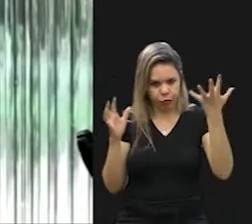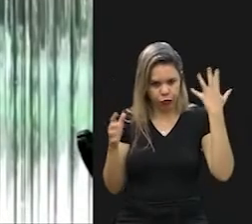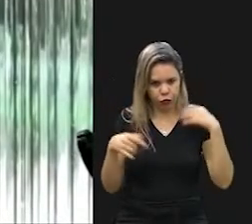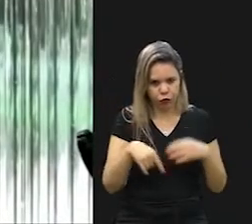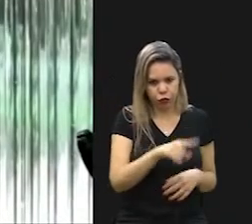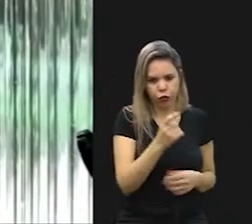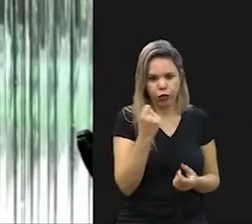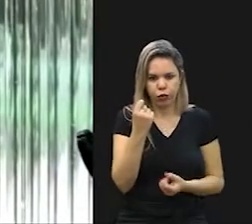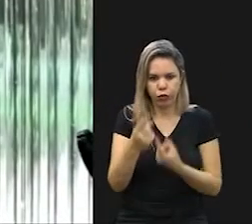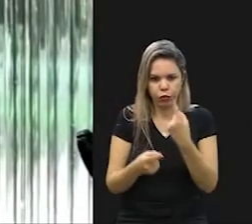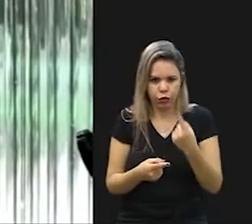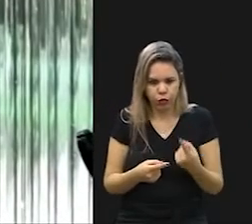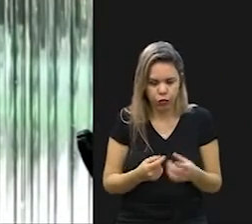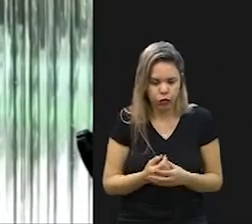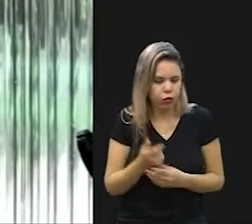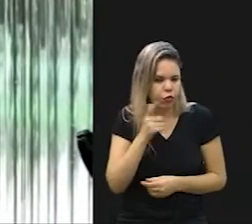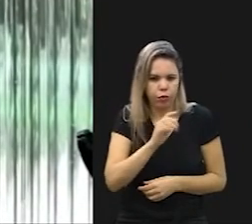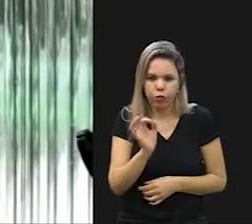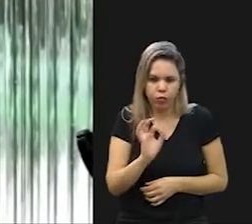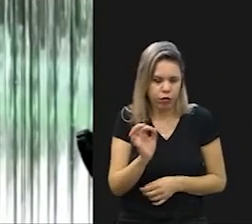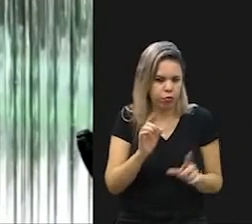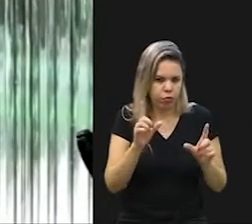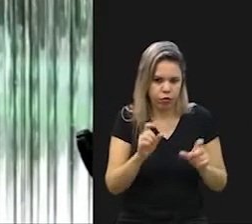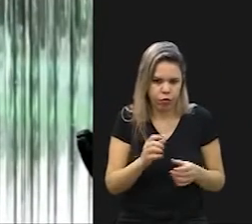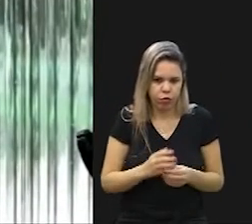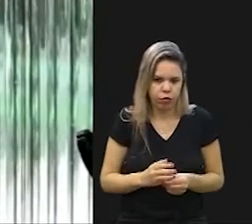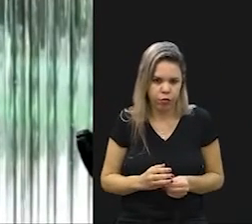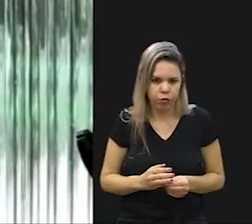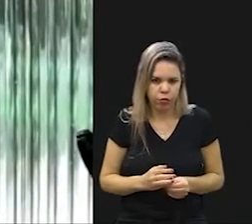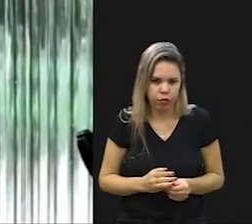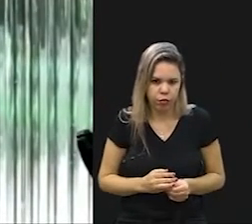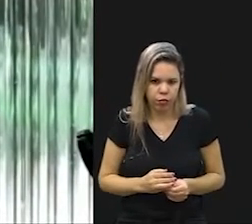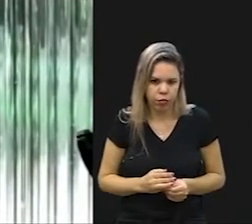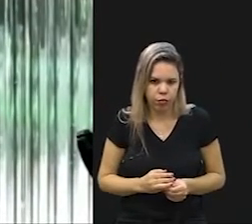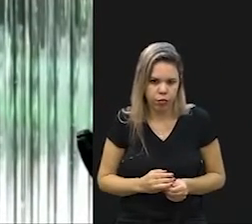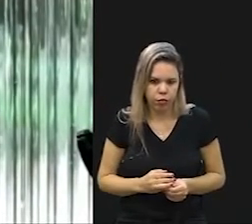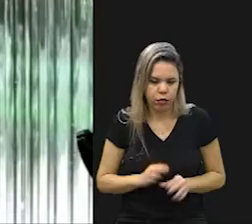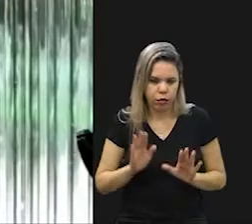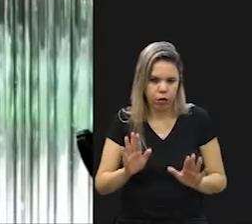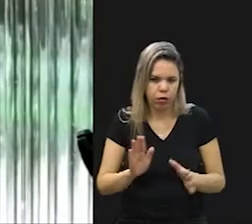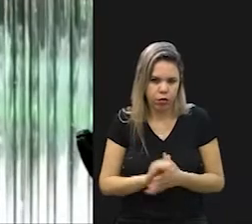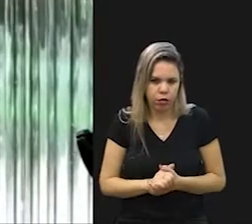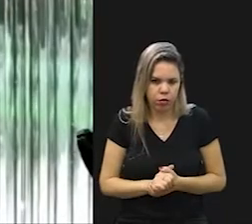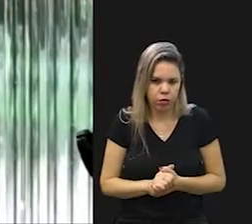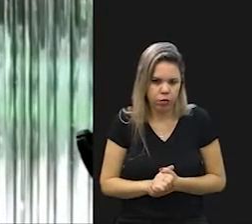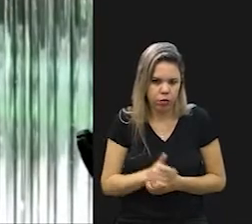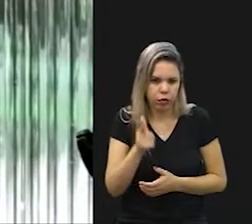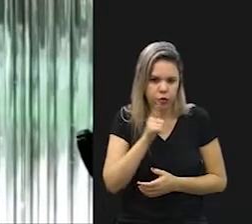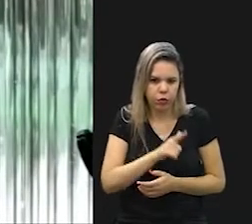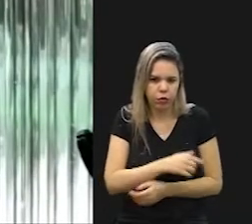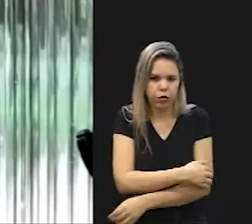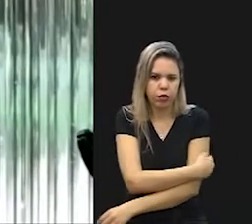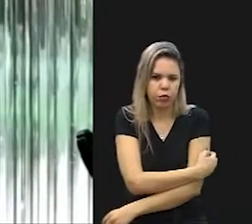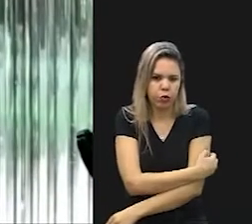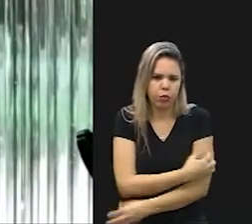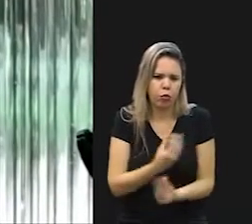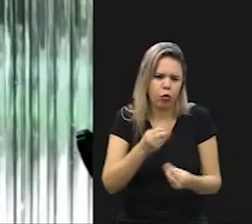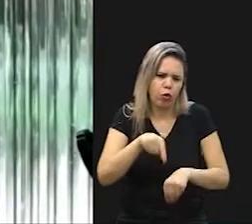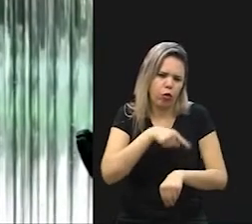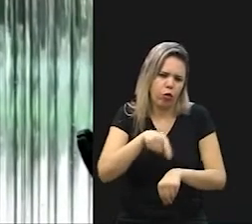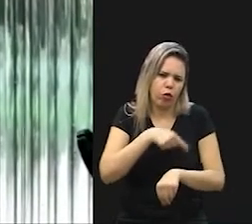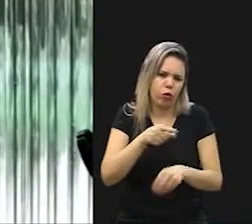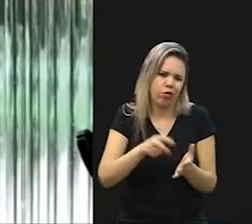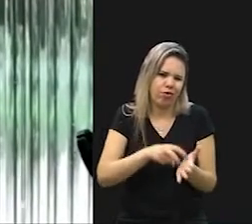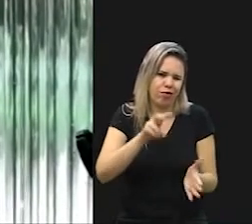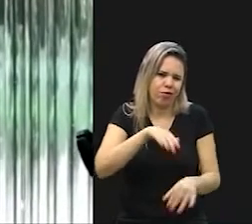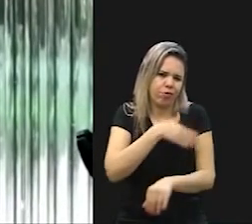fui algumas vezes e não consegui foto, por exemplo, né? Mas para conseguir, eu já fiquei horas, fiquei